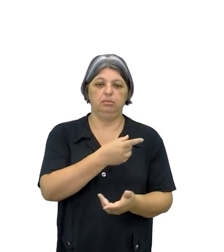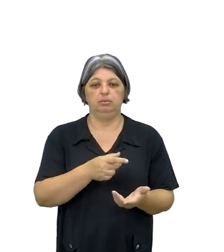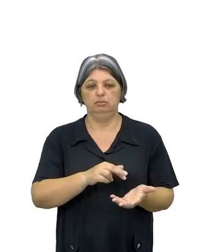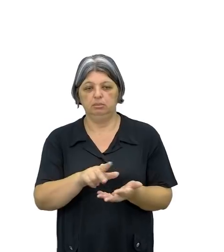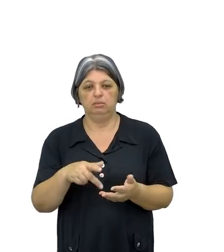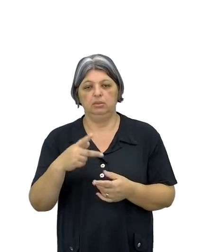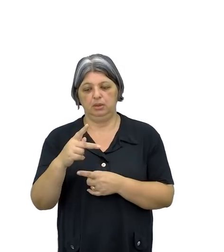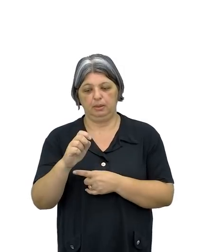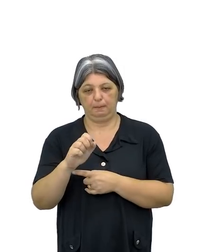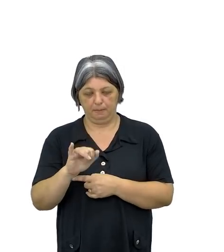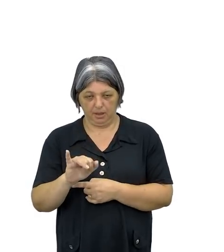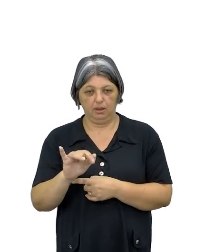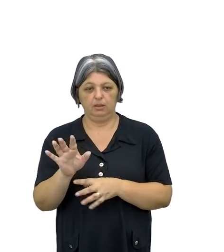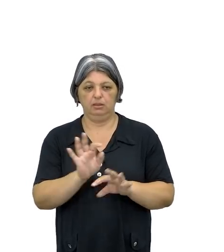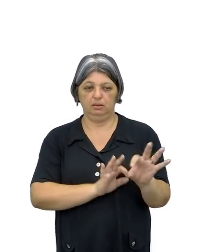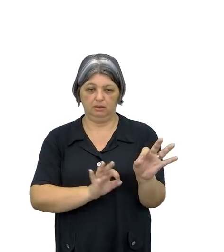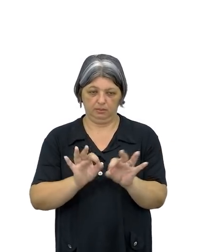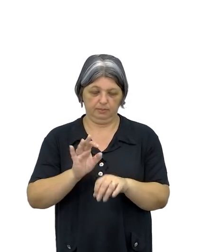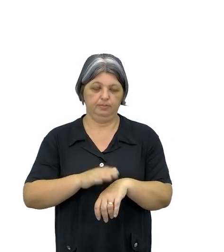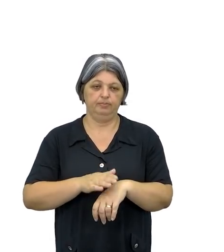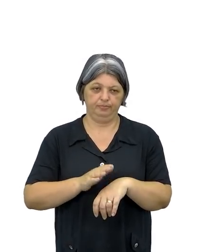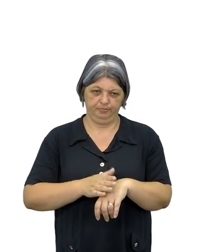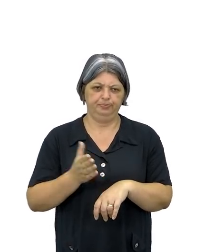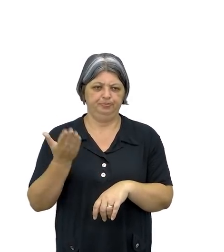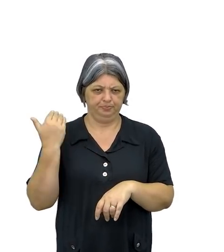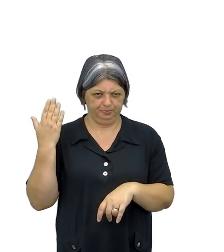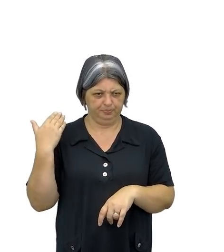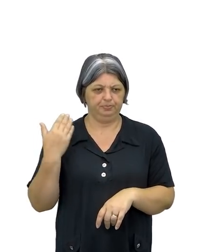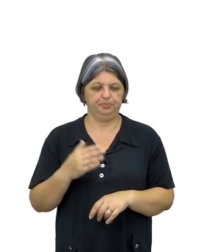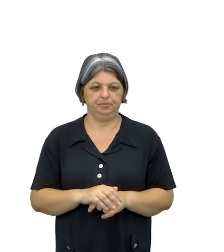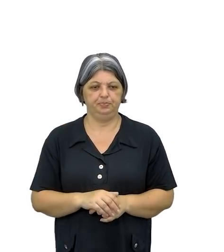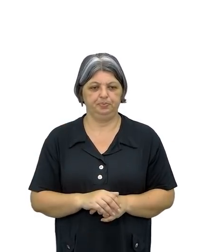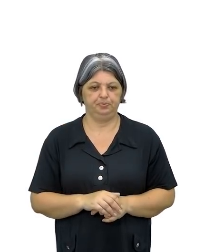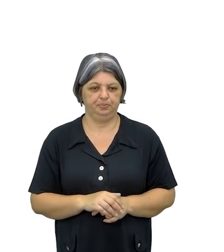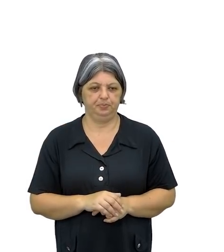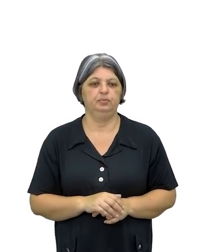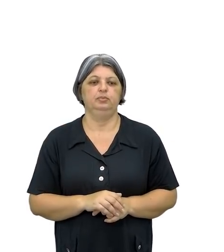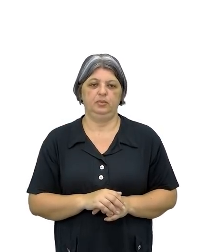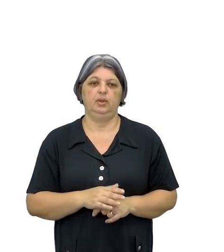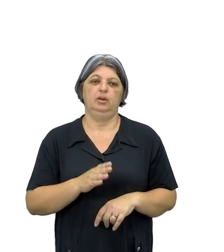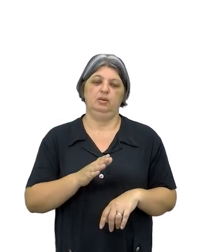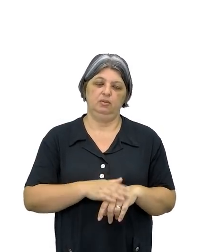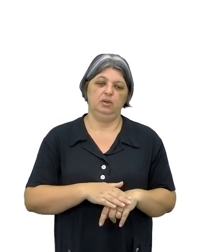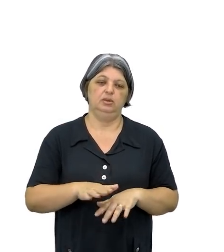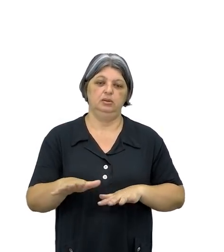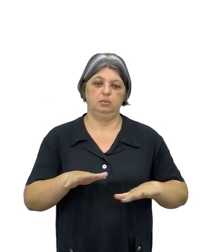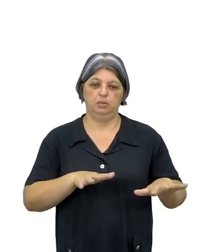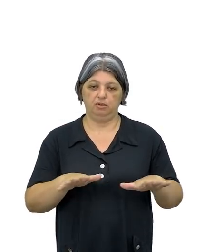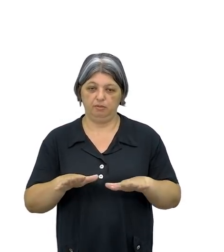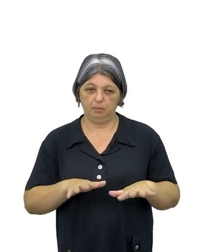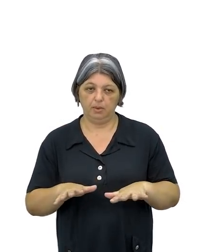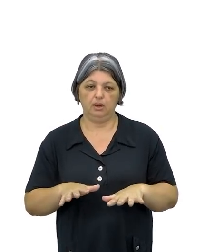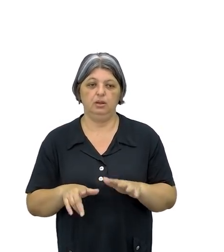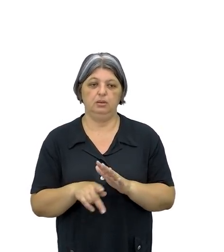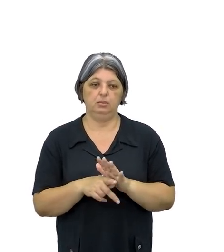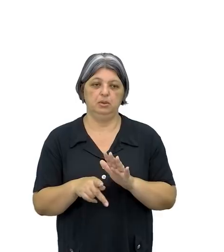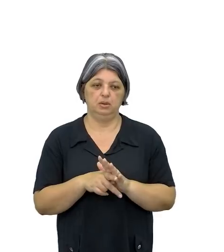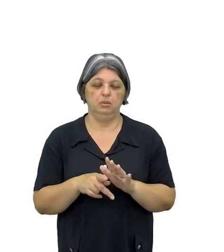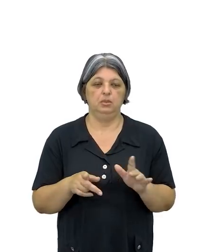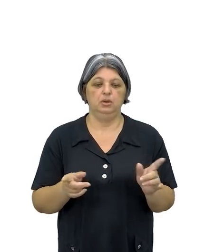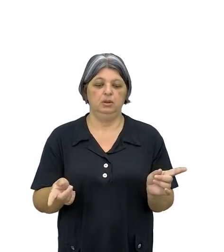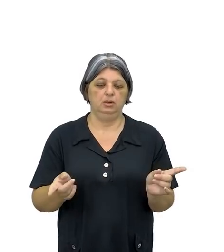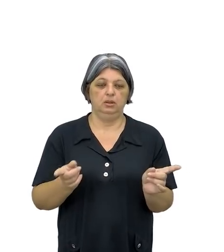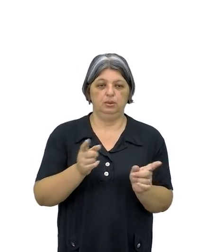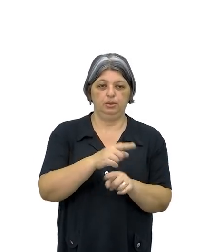que realizam já há algum tempo, né, que eles fazem esse movimento, né, de colocar os estudantes, né,